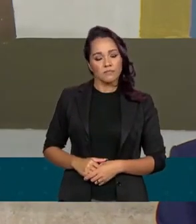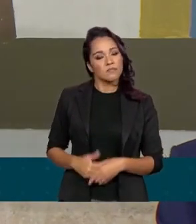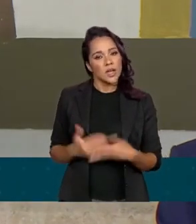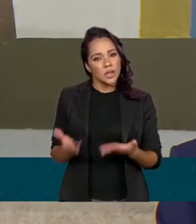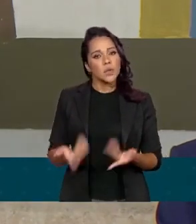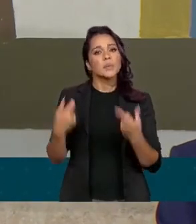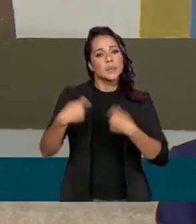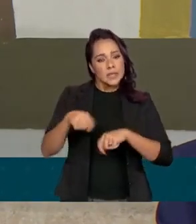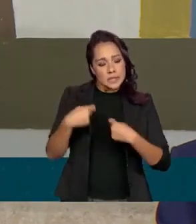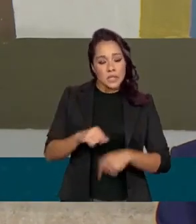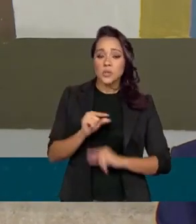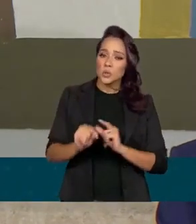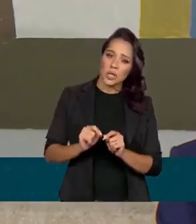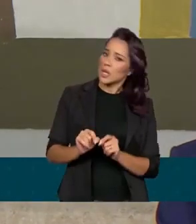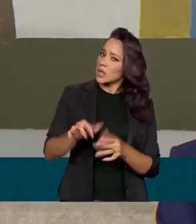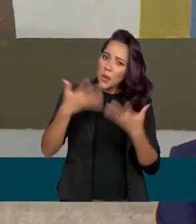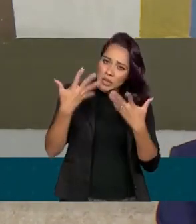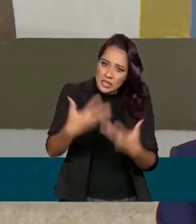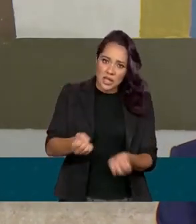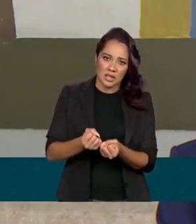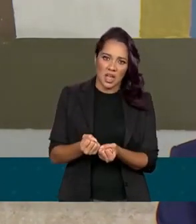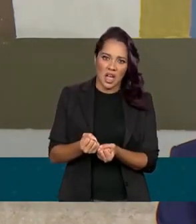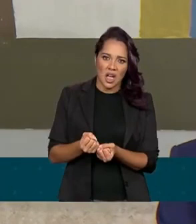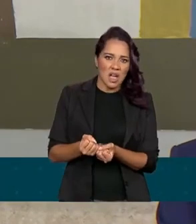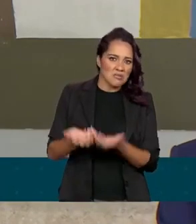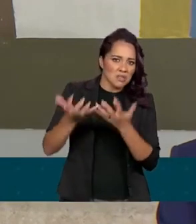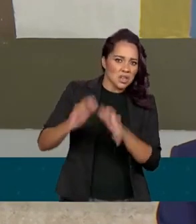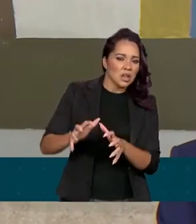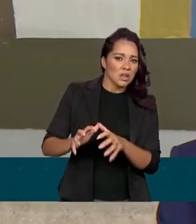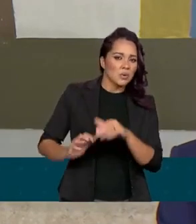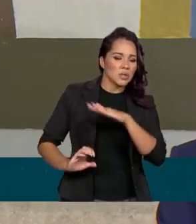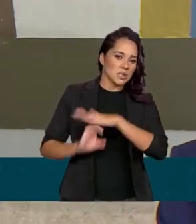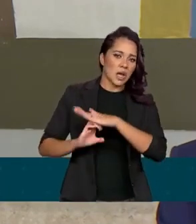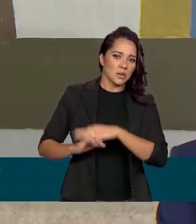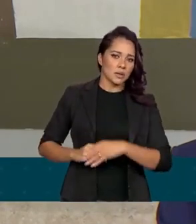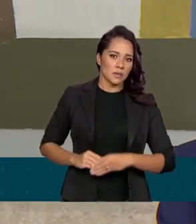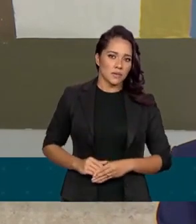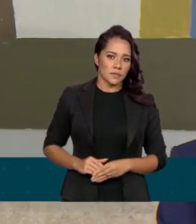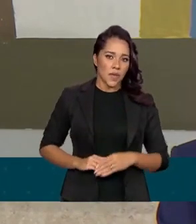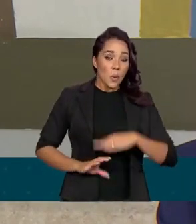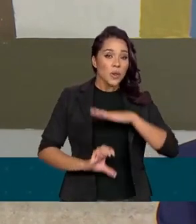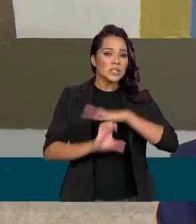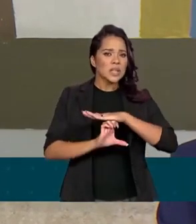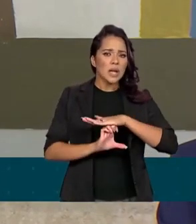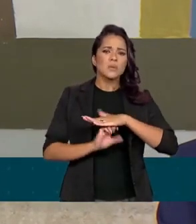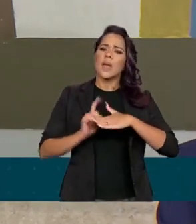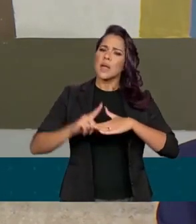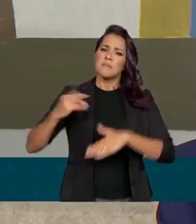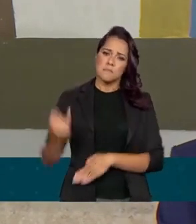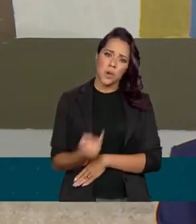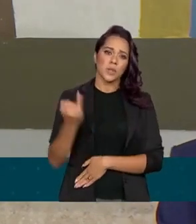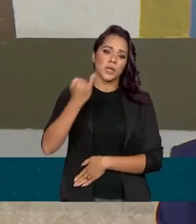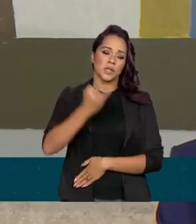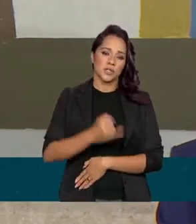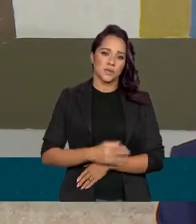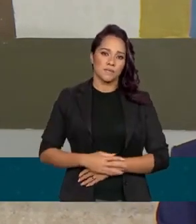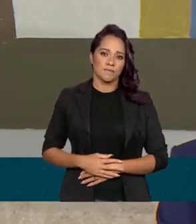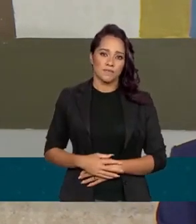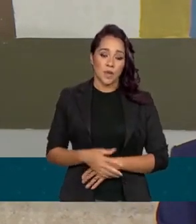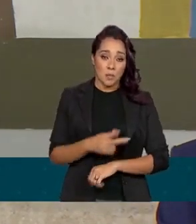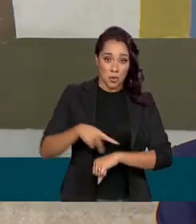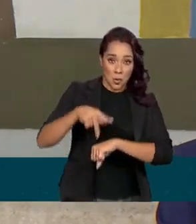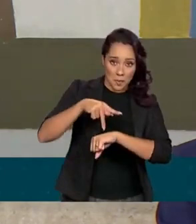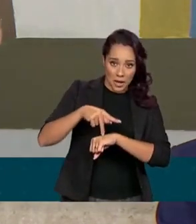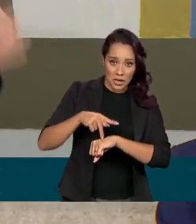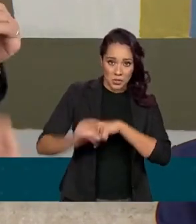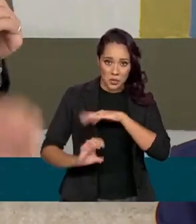Então é preciso que a gente não aceite a negação do Estado. O Estado é importante, porque o